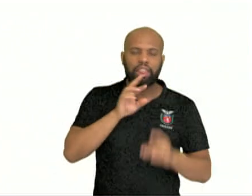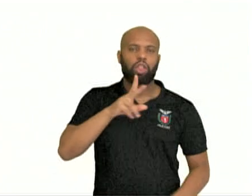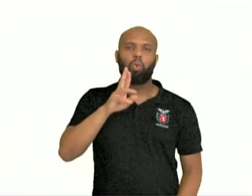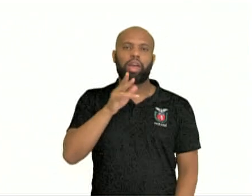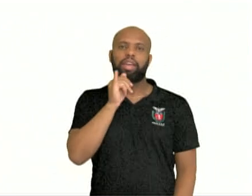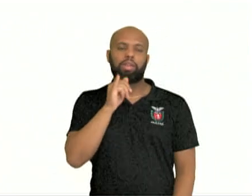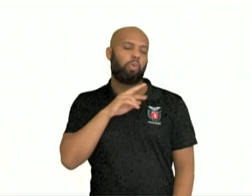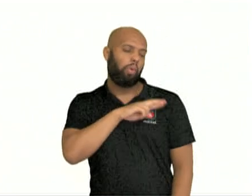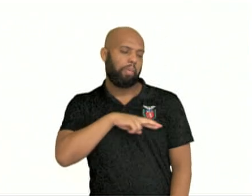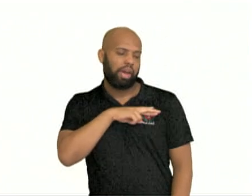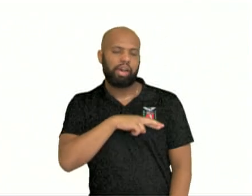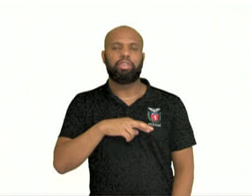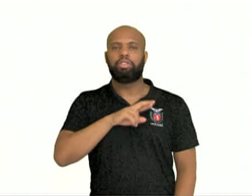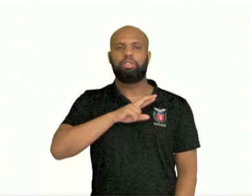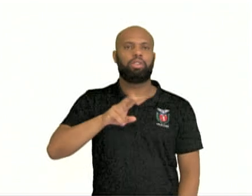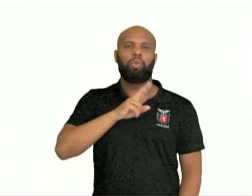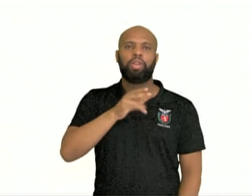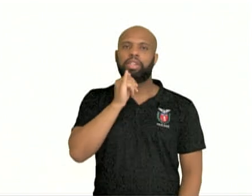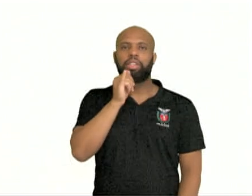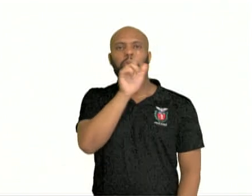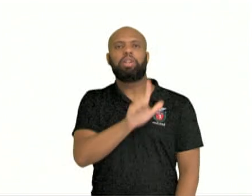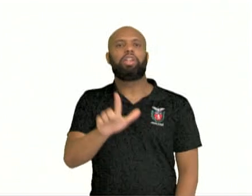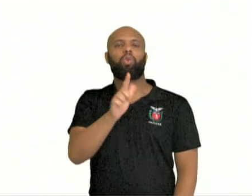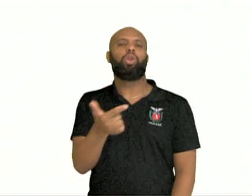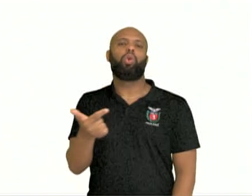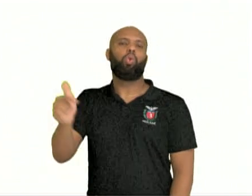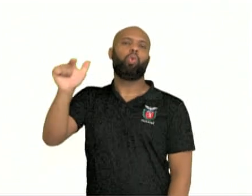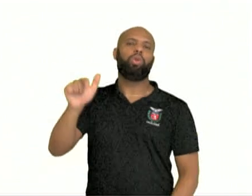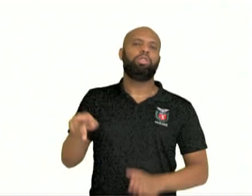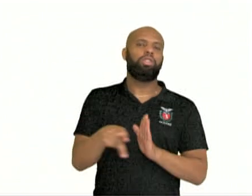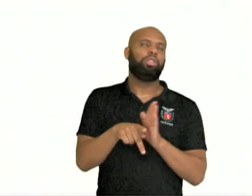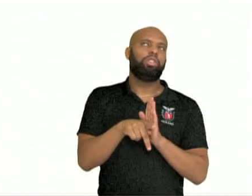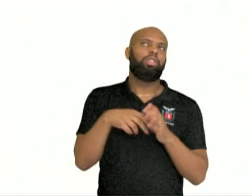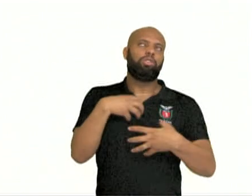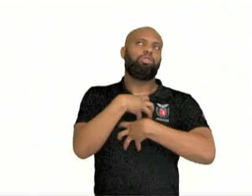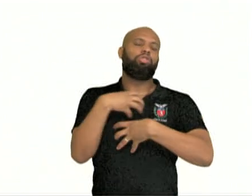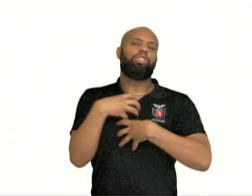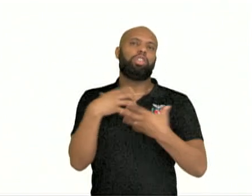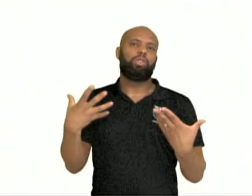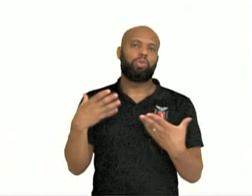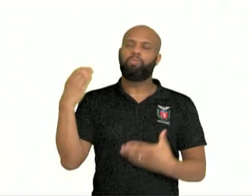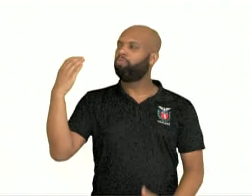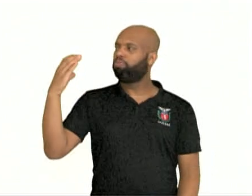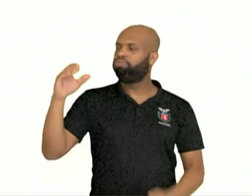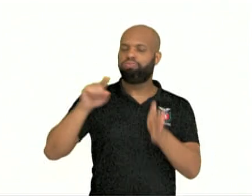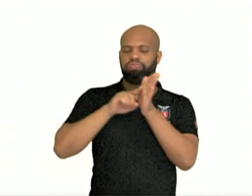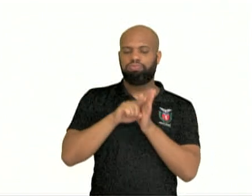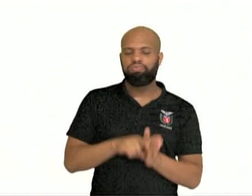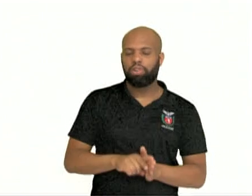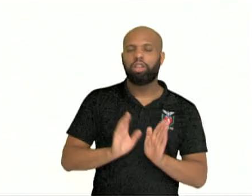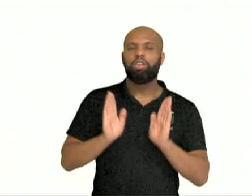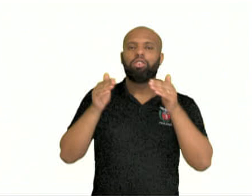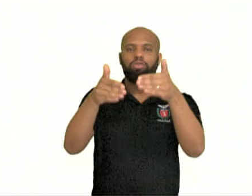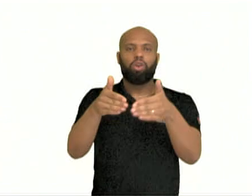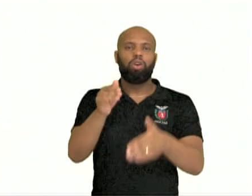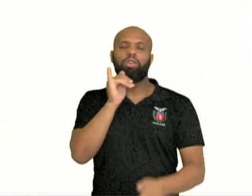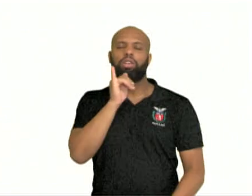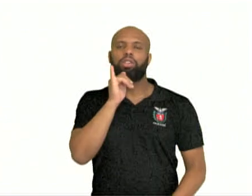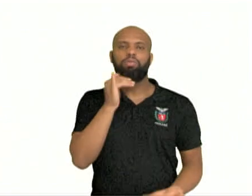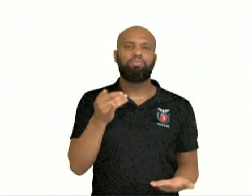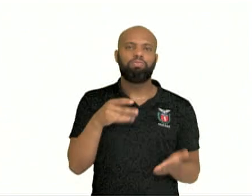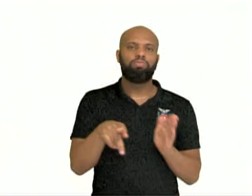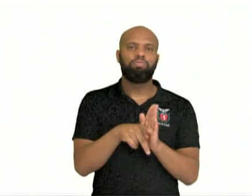é uma literatura é uma literatura, digamos assim, não científica, voltada aí